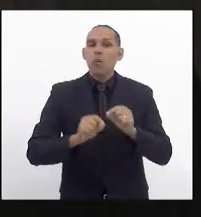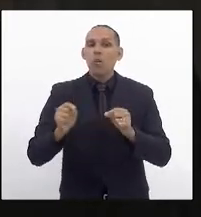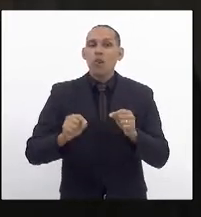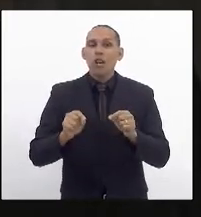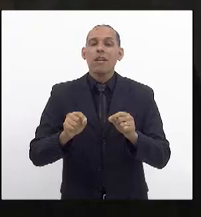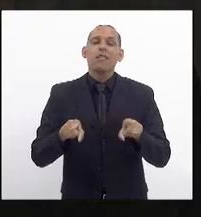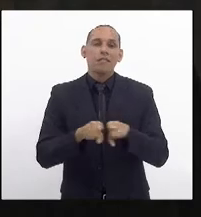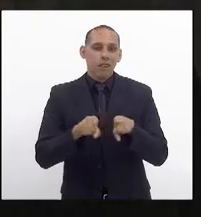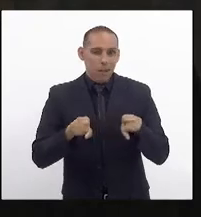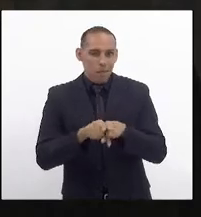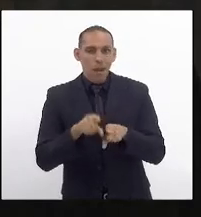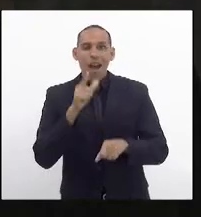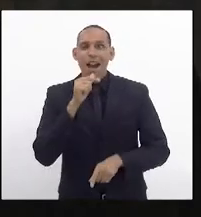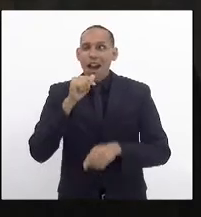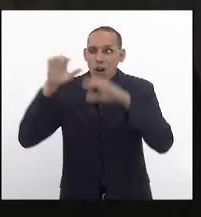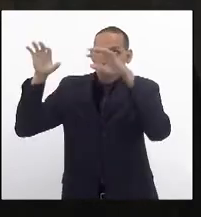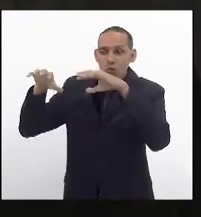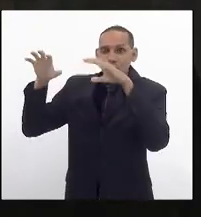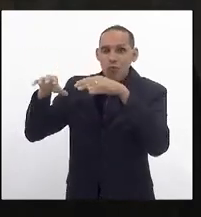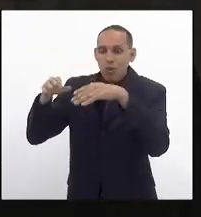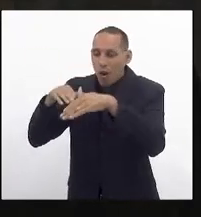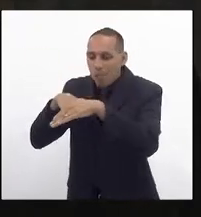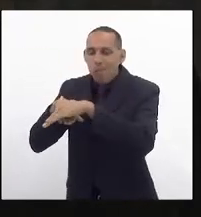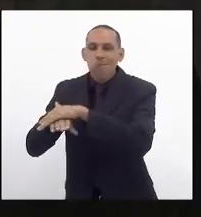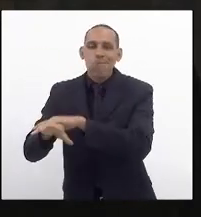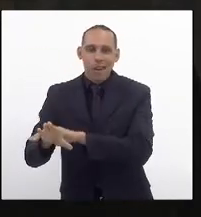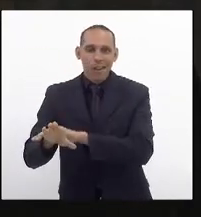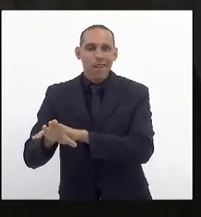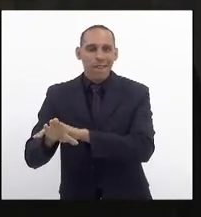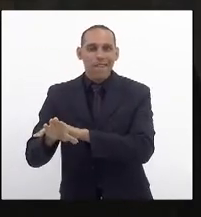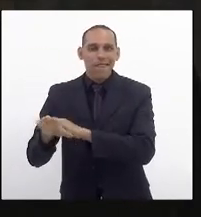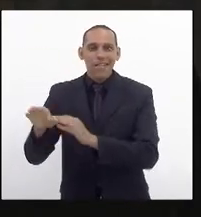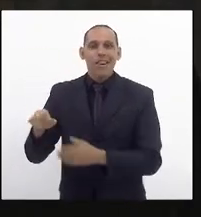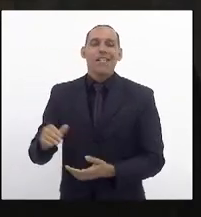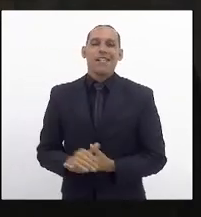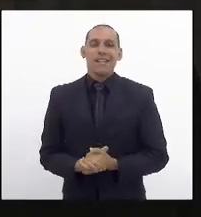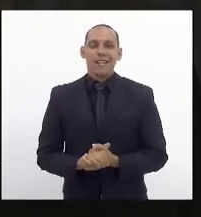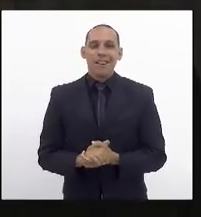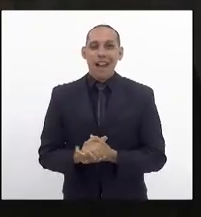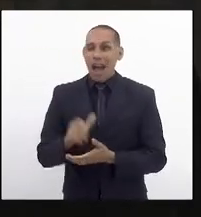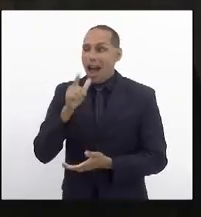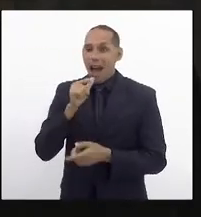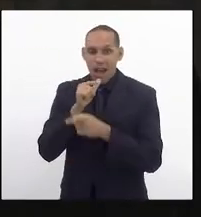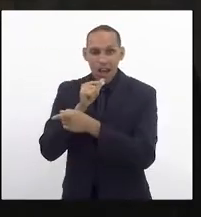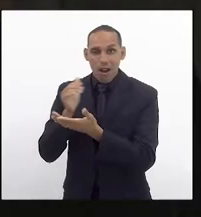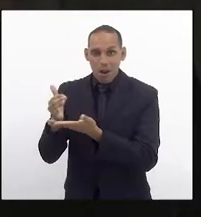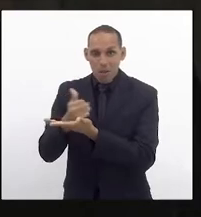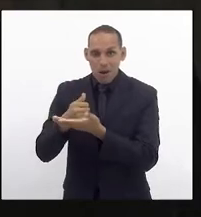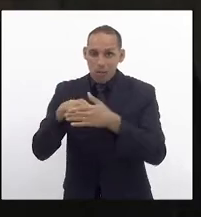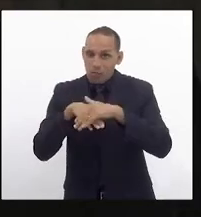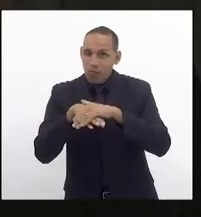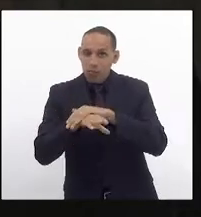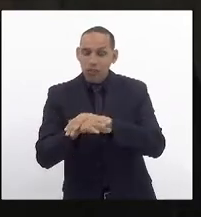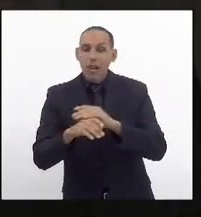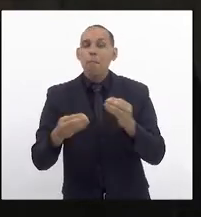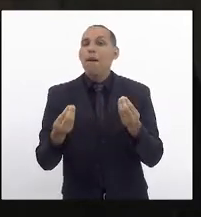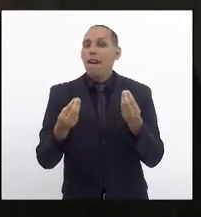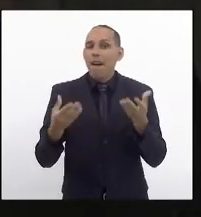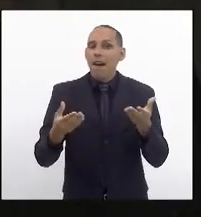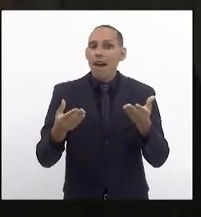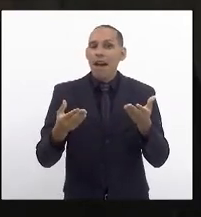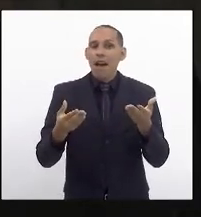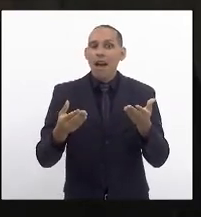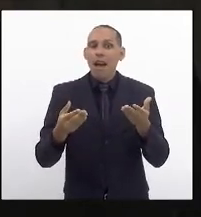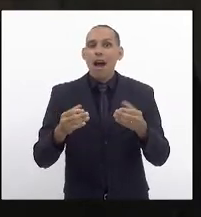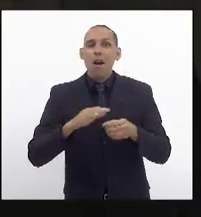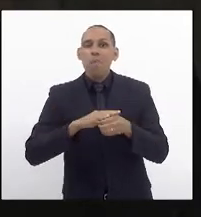para armazenagem e distribuição da água da chuva essa água coletada pode ser utilizada para regar Jardins descarga